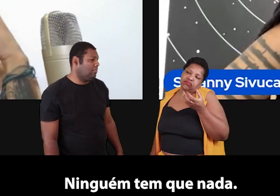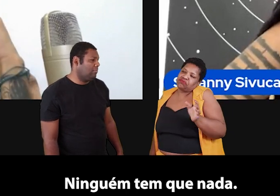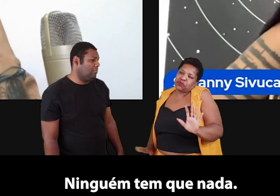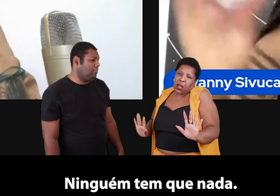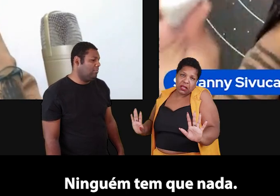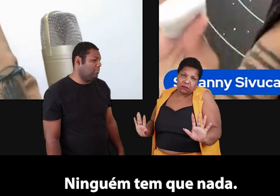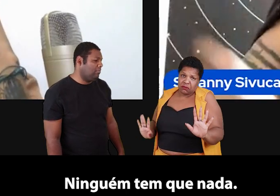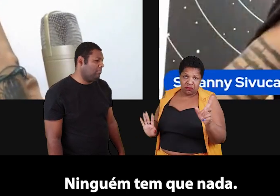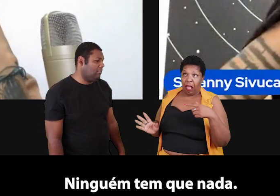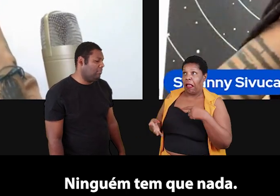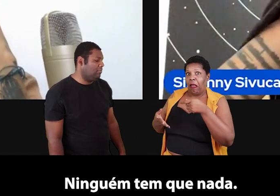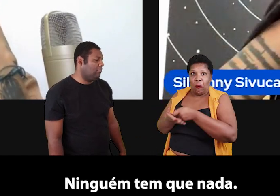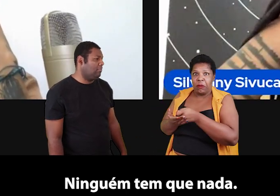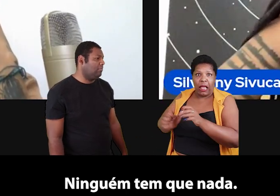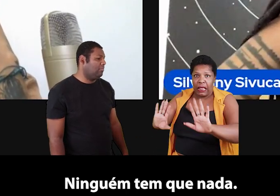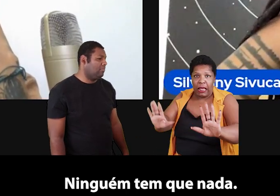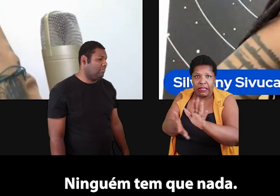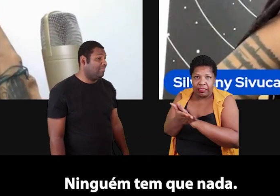também. Ninguém tem que nada.